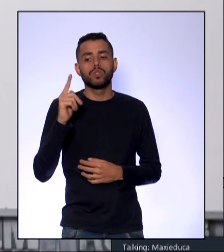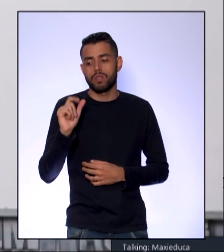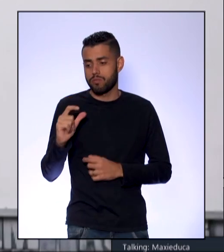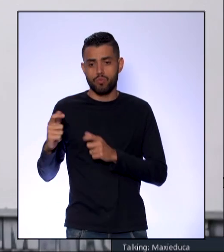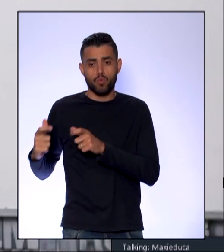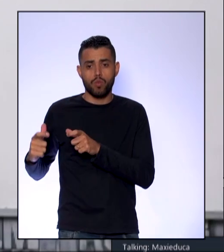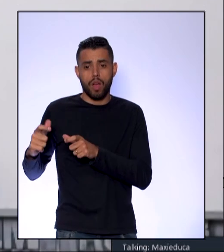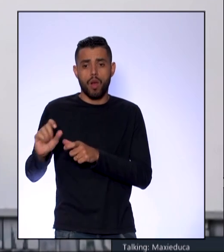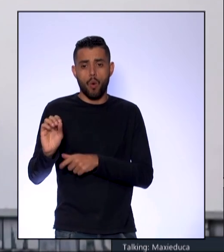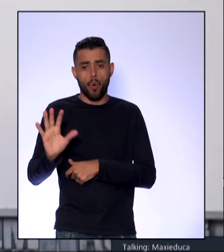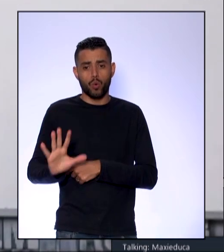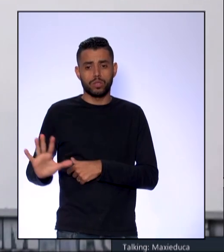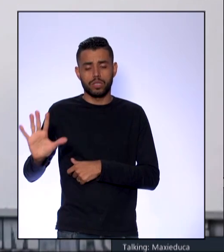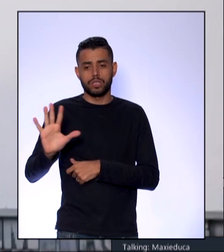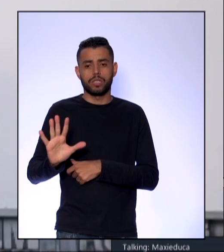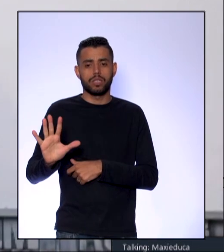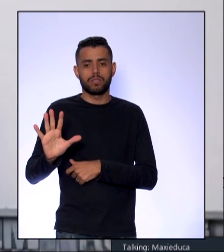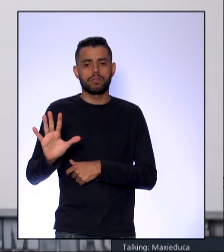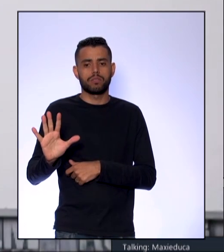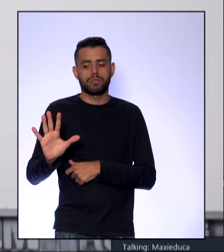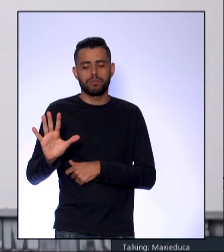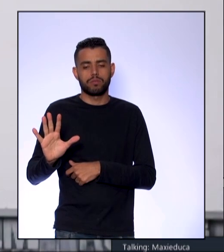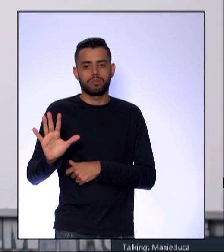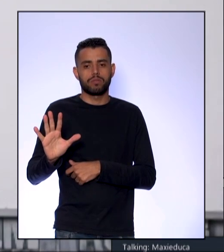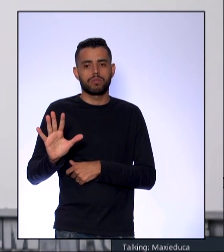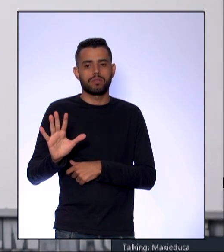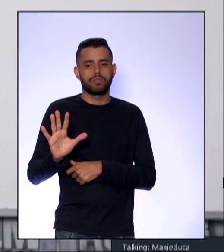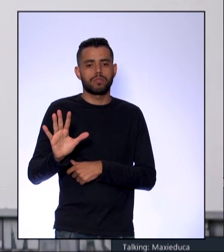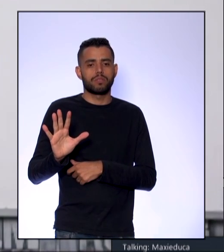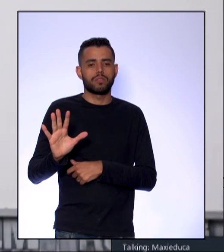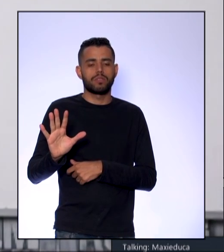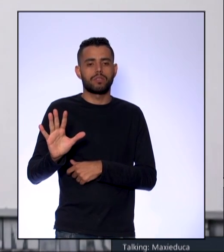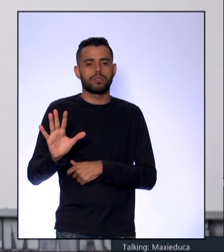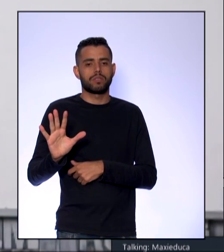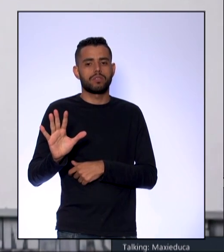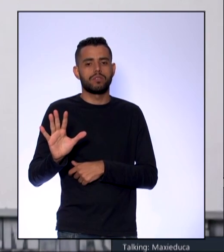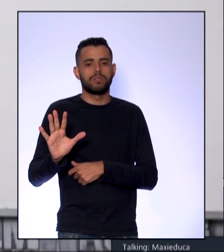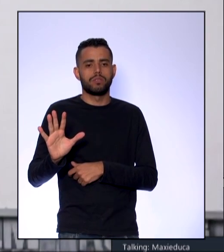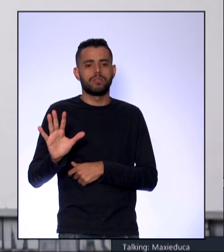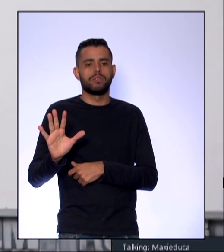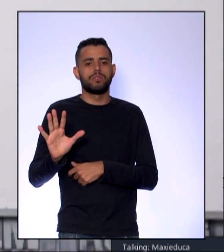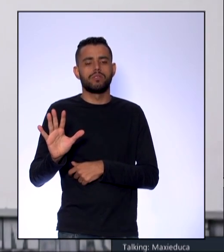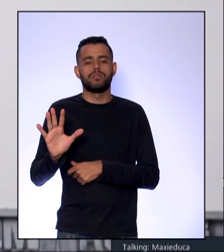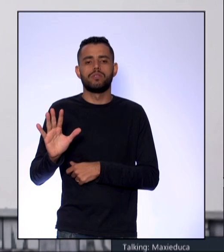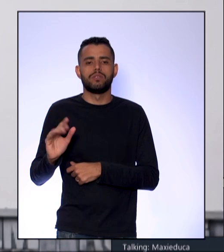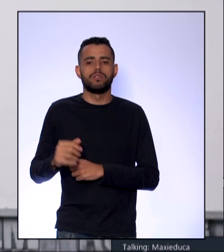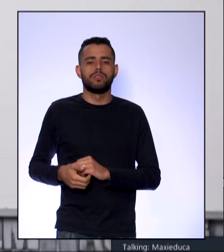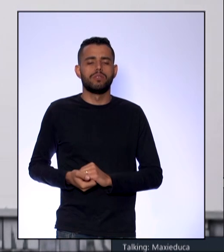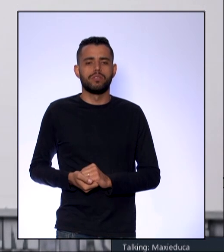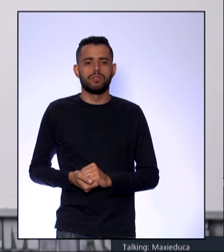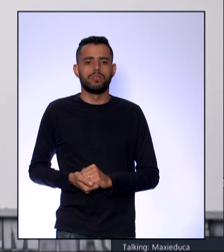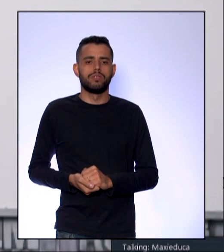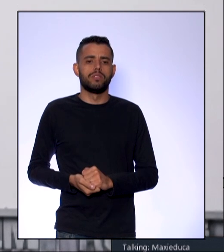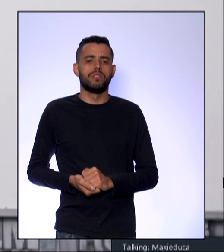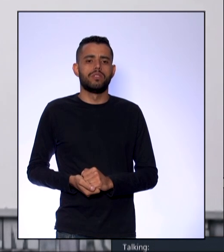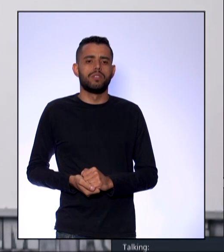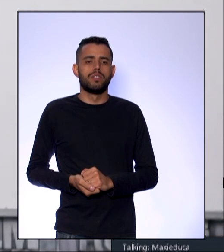Oceania? Da Oceania, tá? Nós vamos partir para um